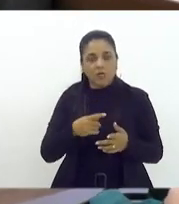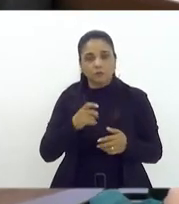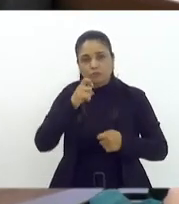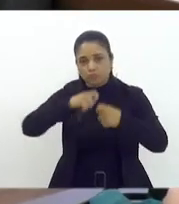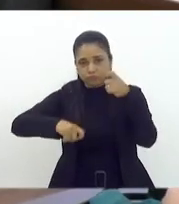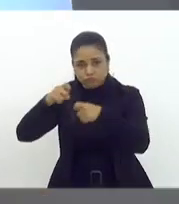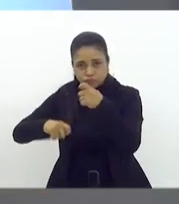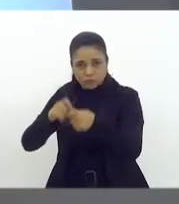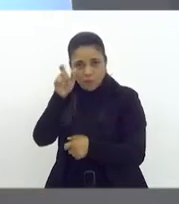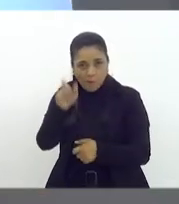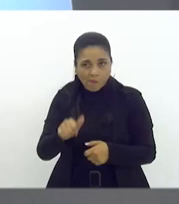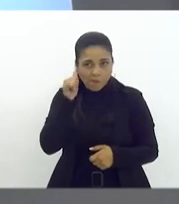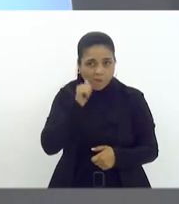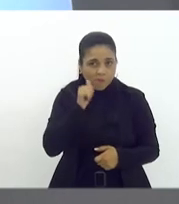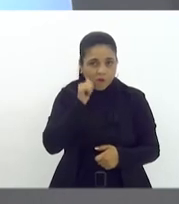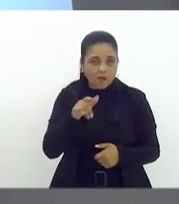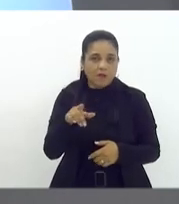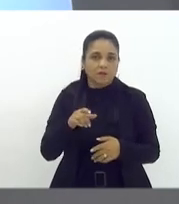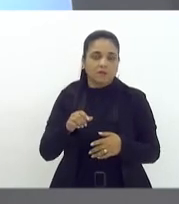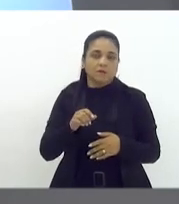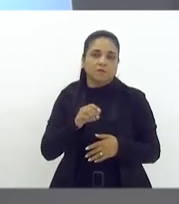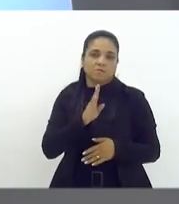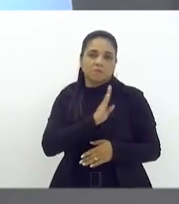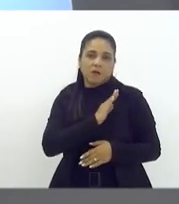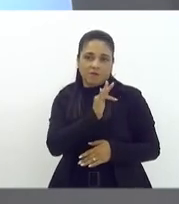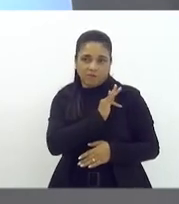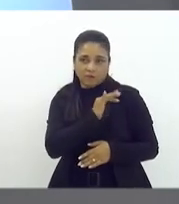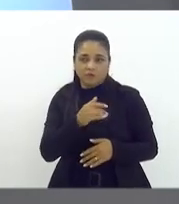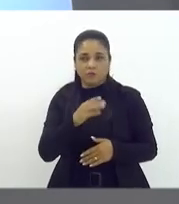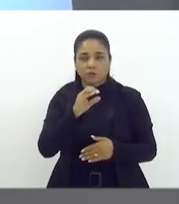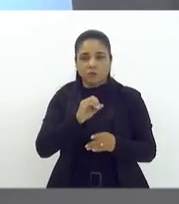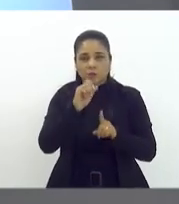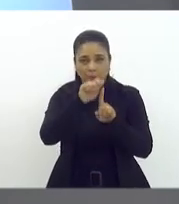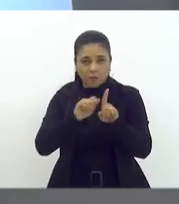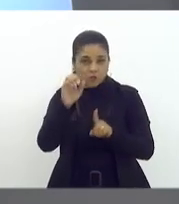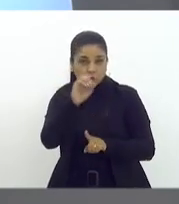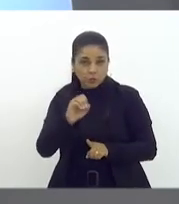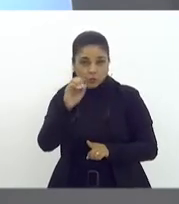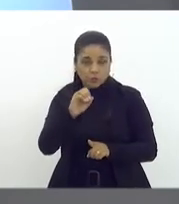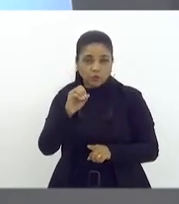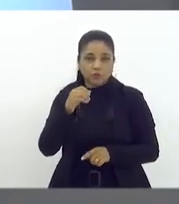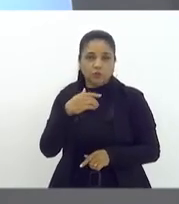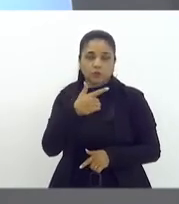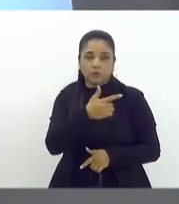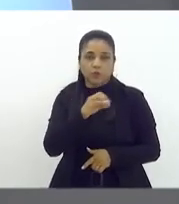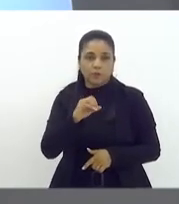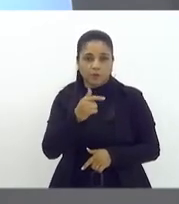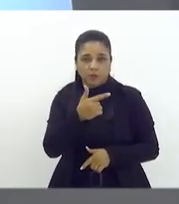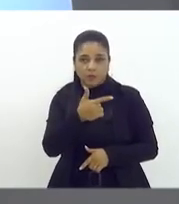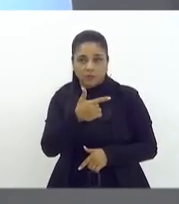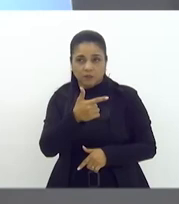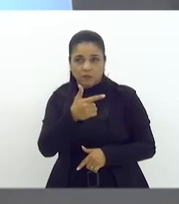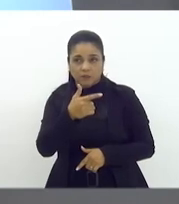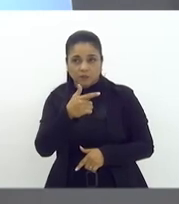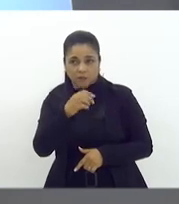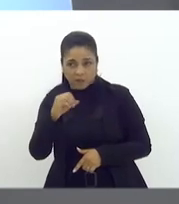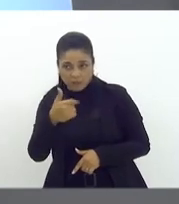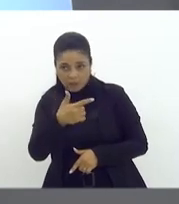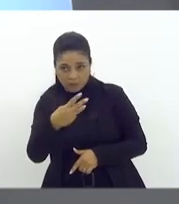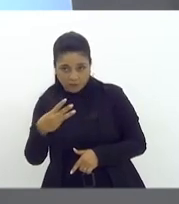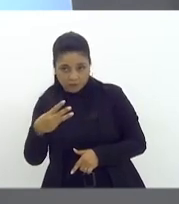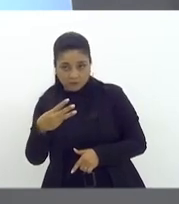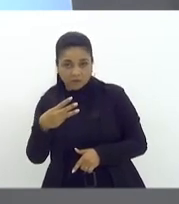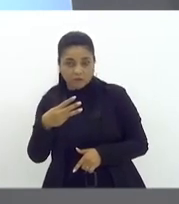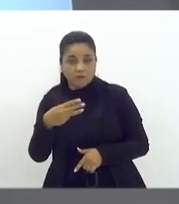na Baixada Fluminense aconteceu em outubro de 2013 o que que chama atenção desse caso a partir da lembrança